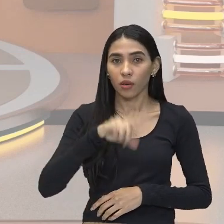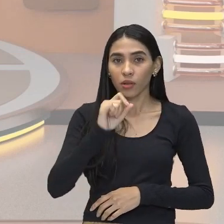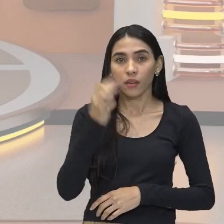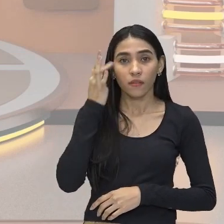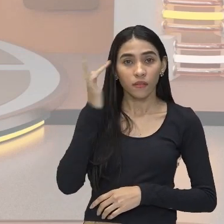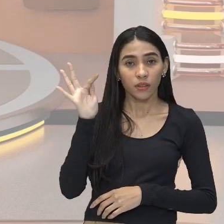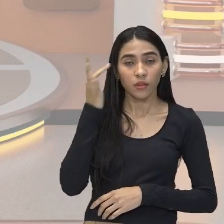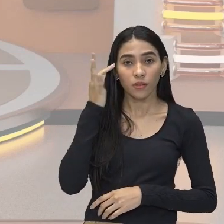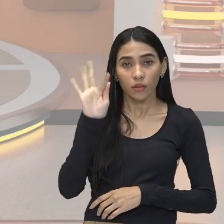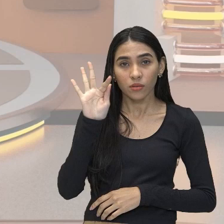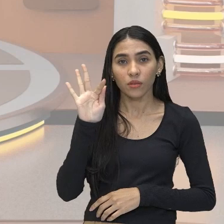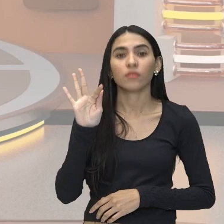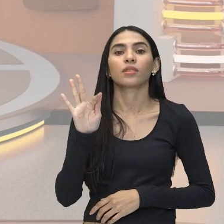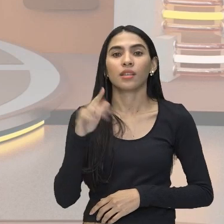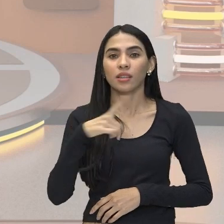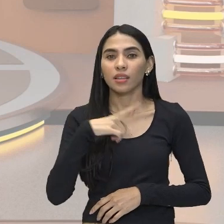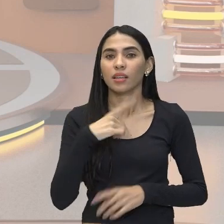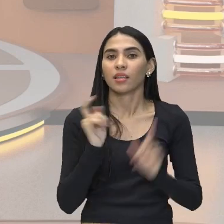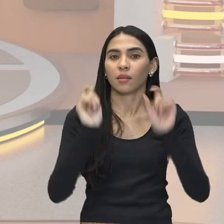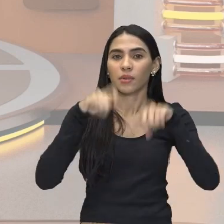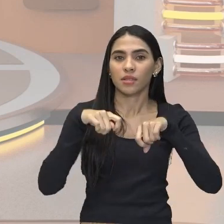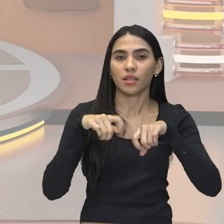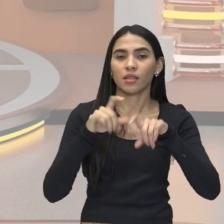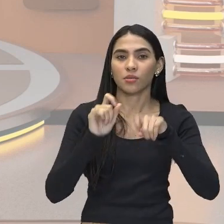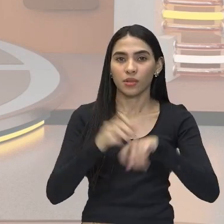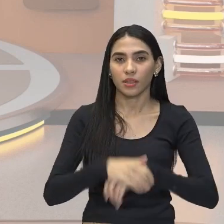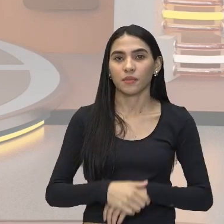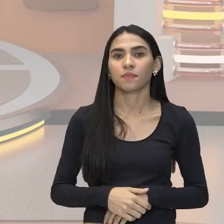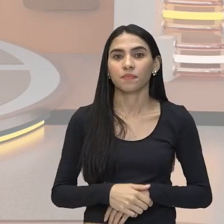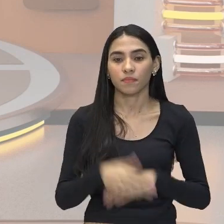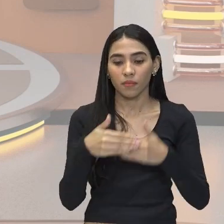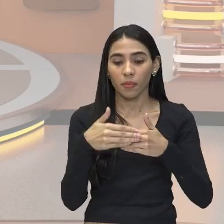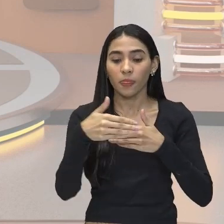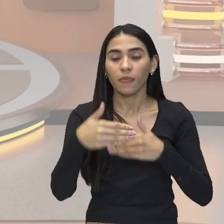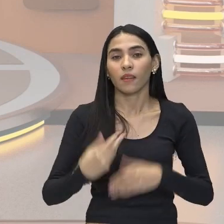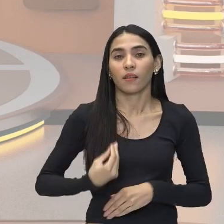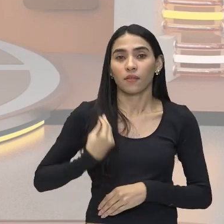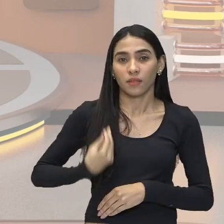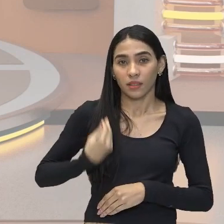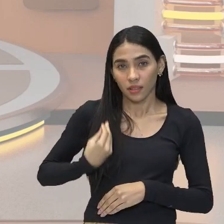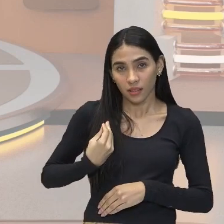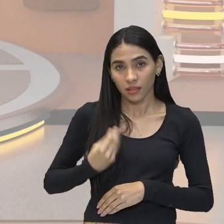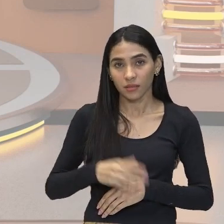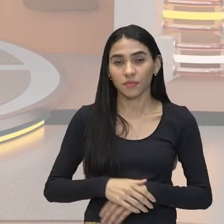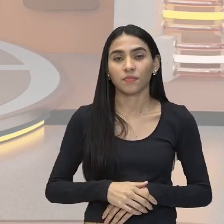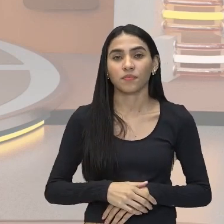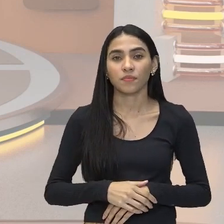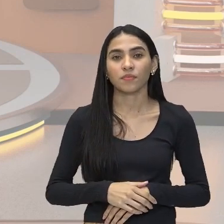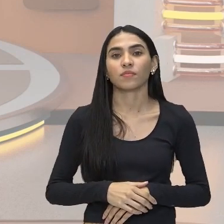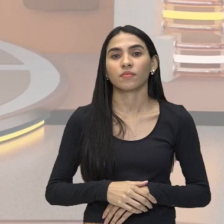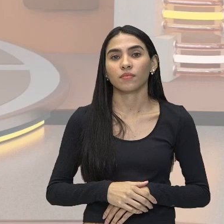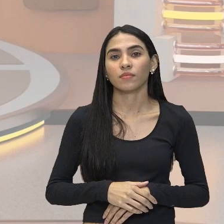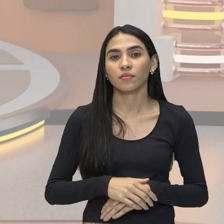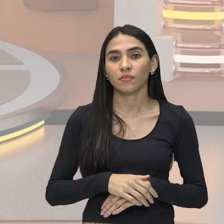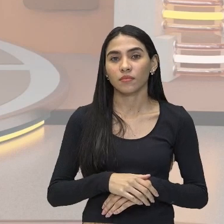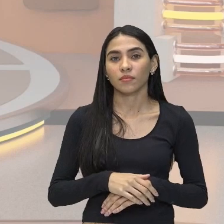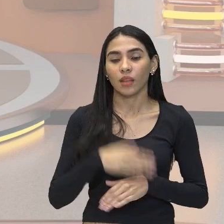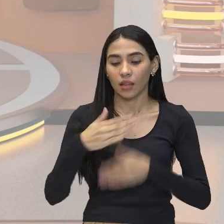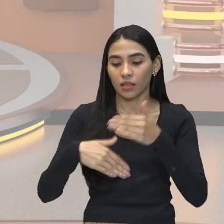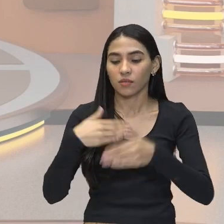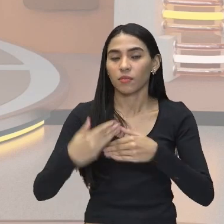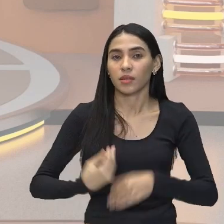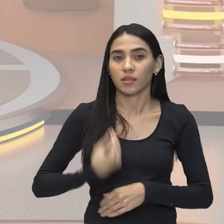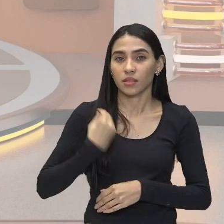filosófica que tem como ponto de partida a existência. a condição de existir